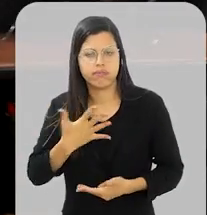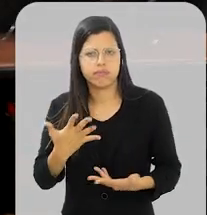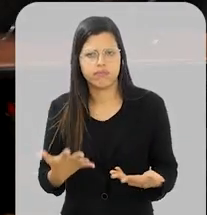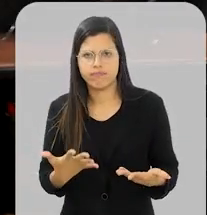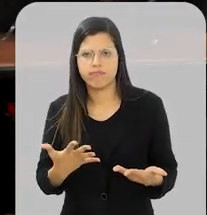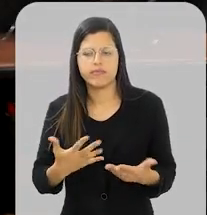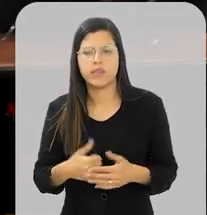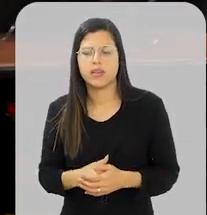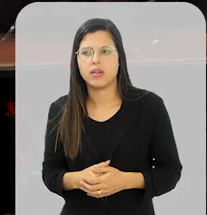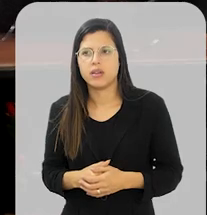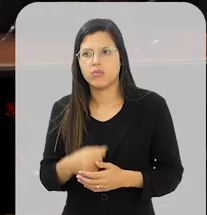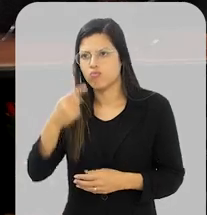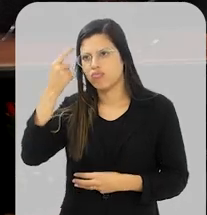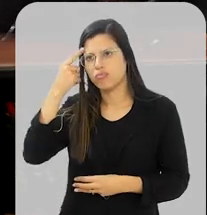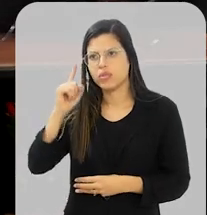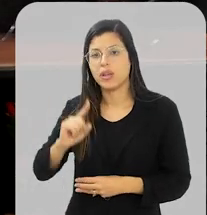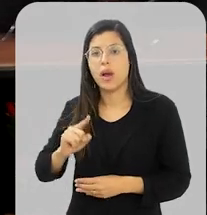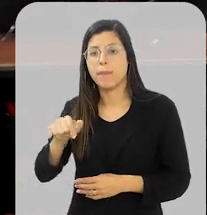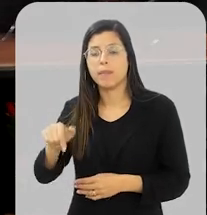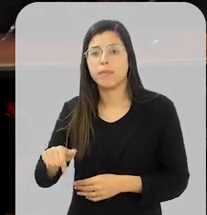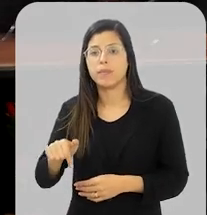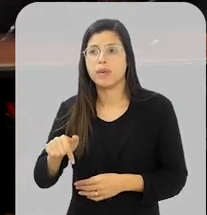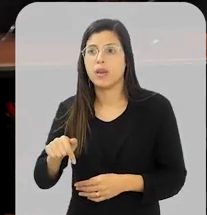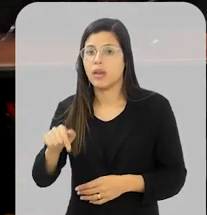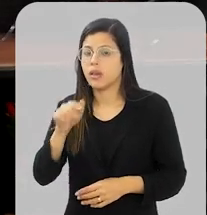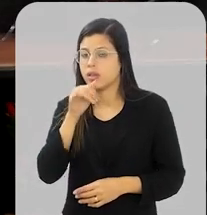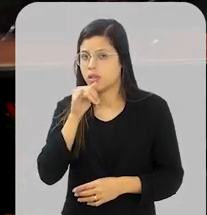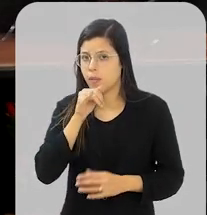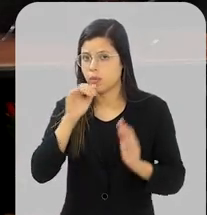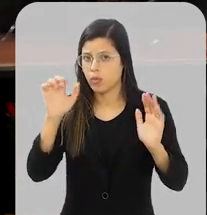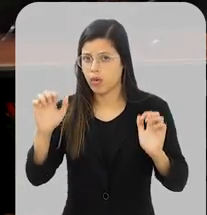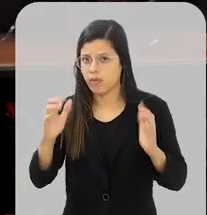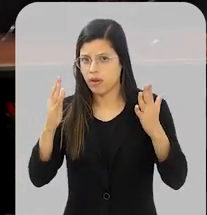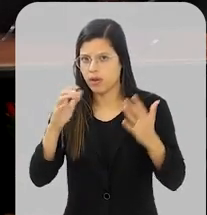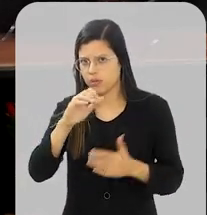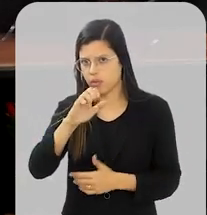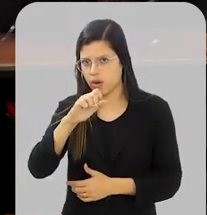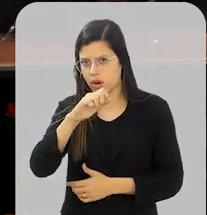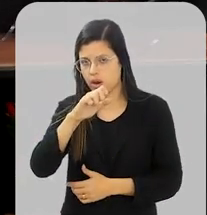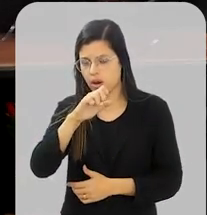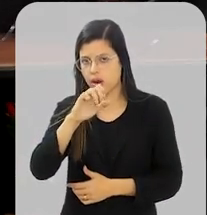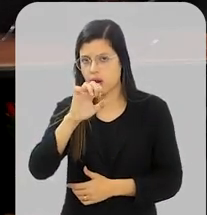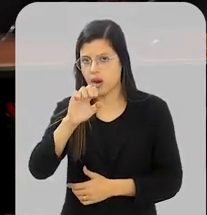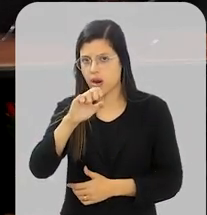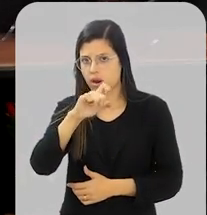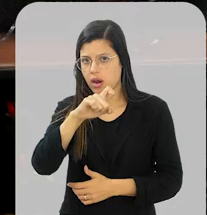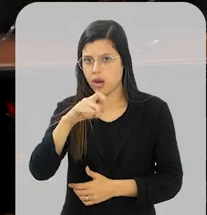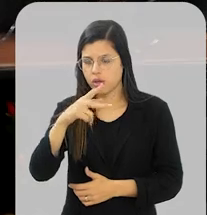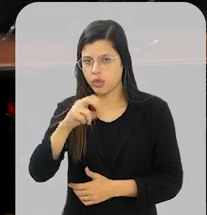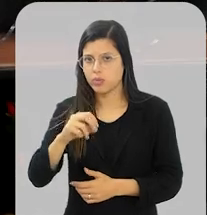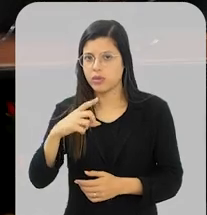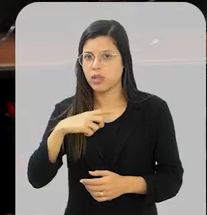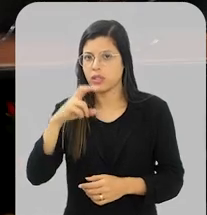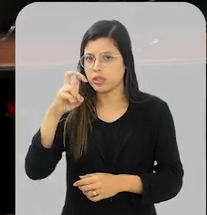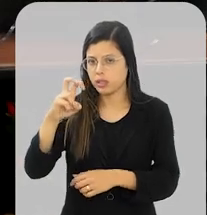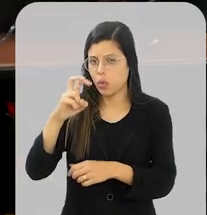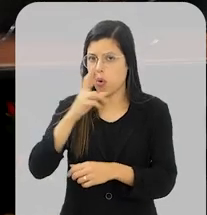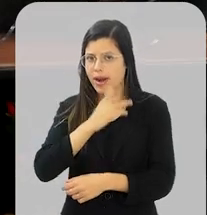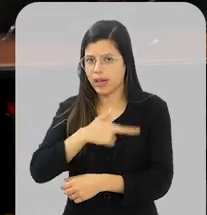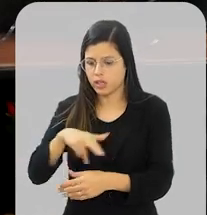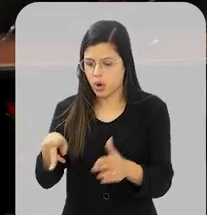surpreendem é que nós temos, por exemplo, na Expo nós temos... 5 religiões